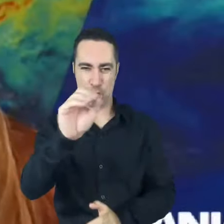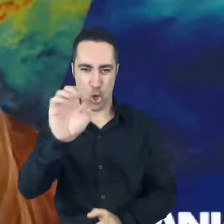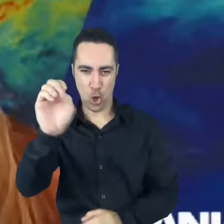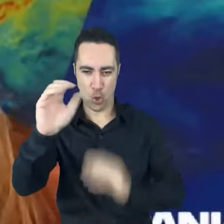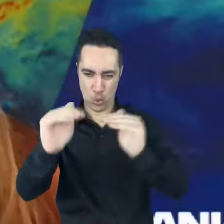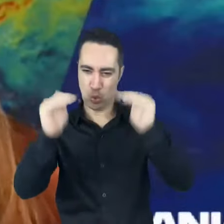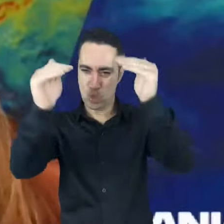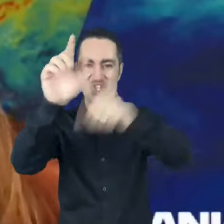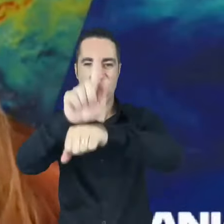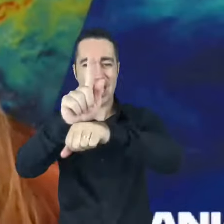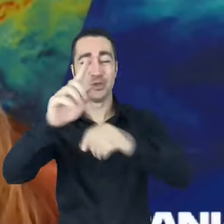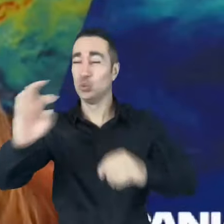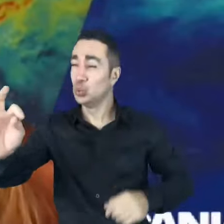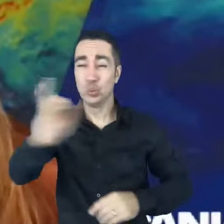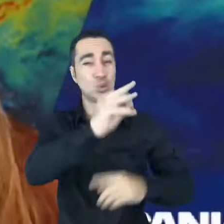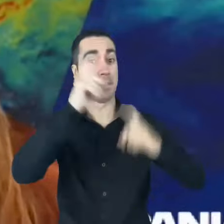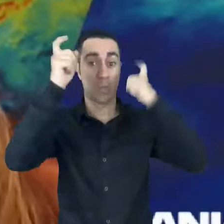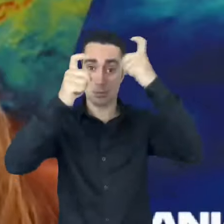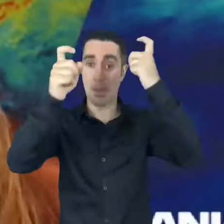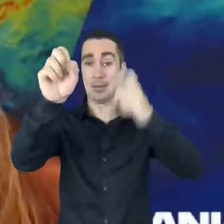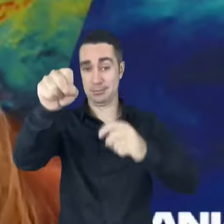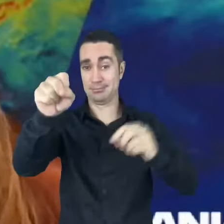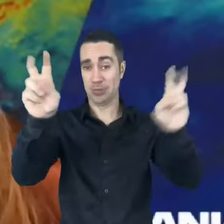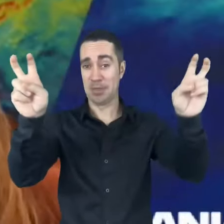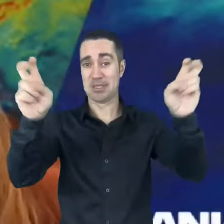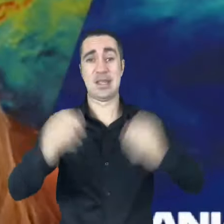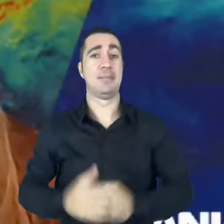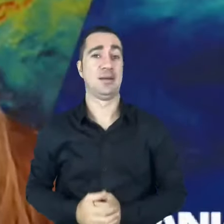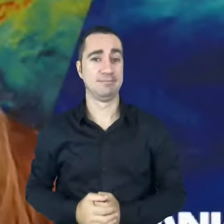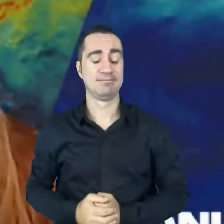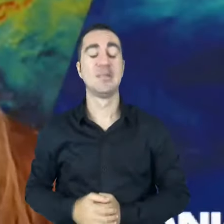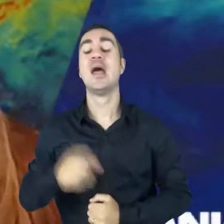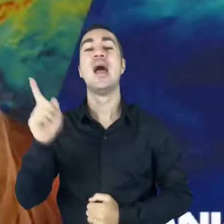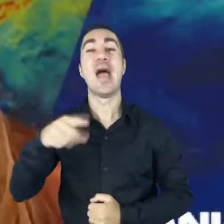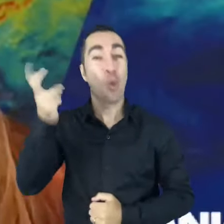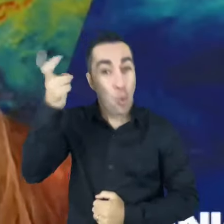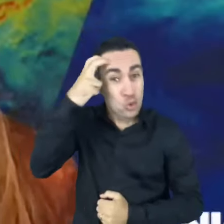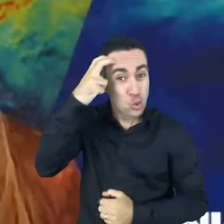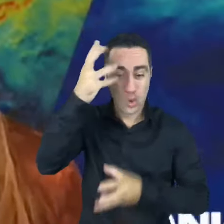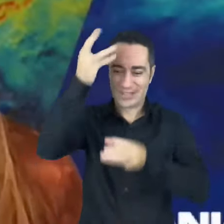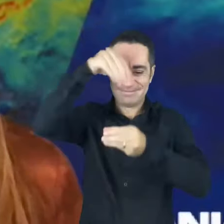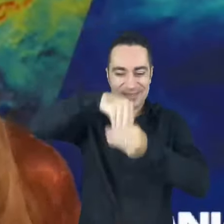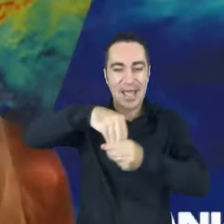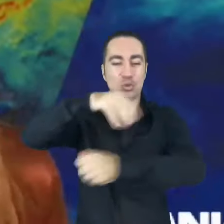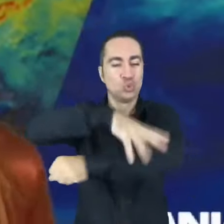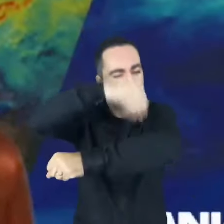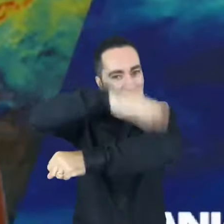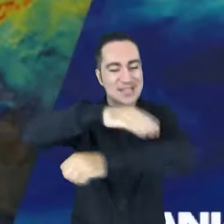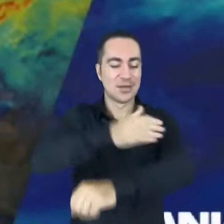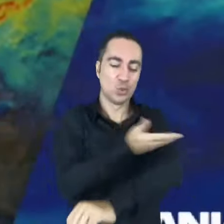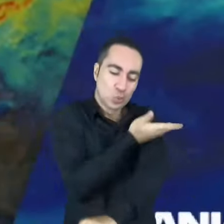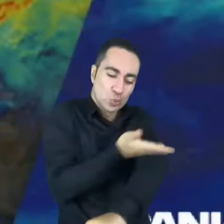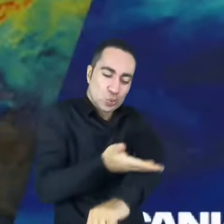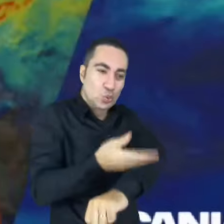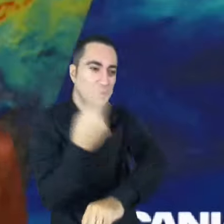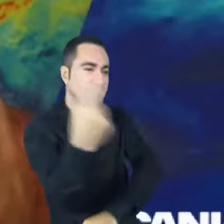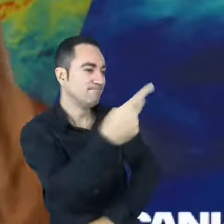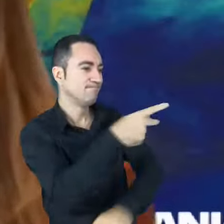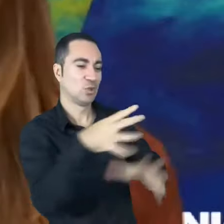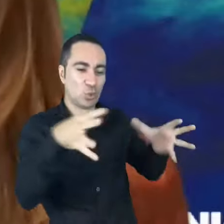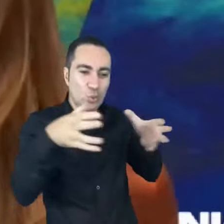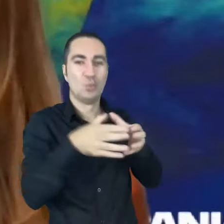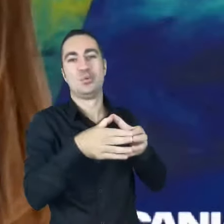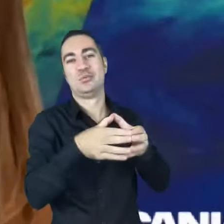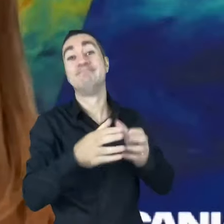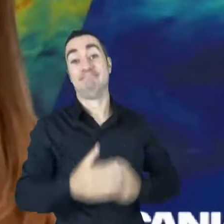isso. Isso é uma questão cultural de reflexão da organização. Eles